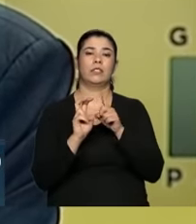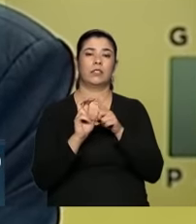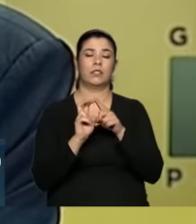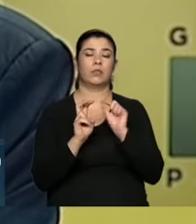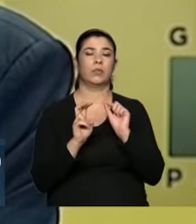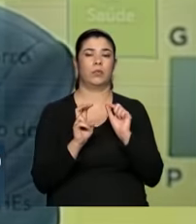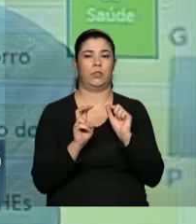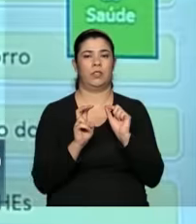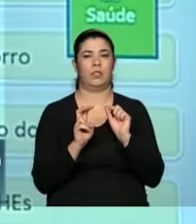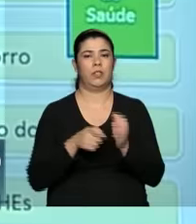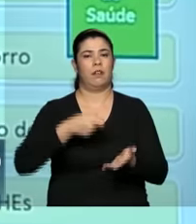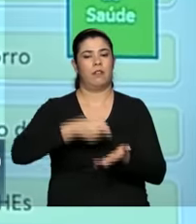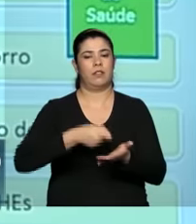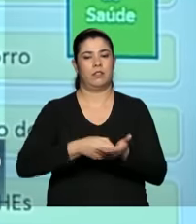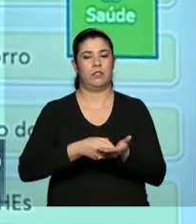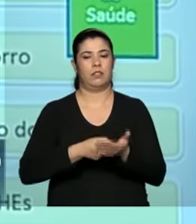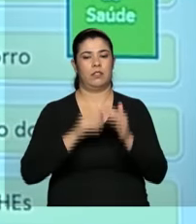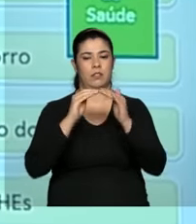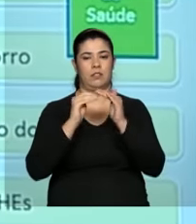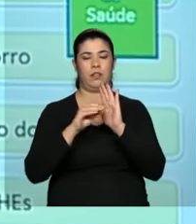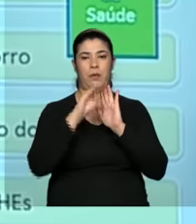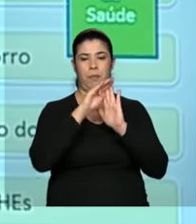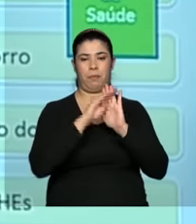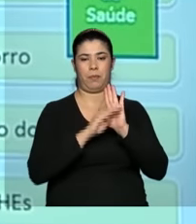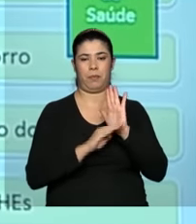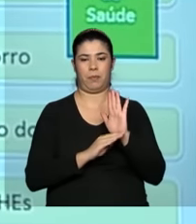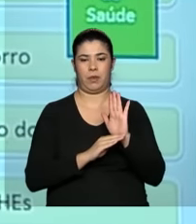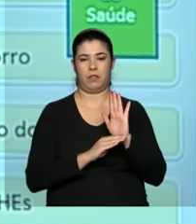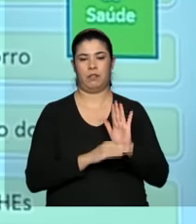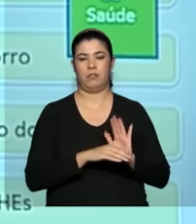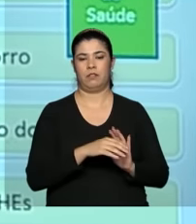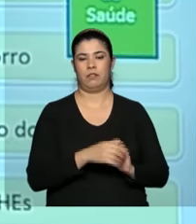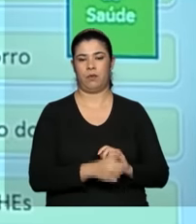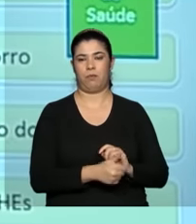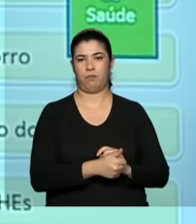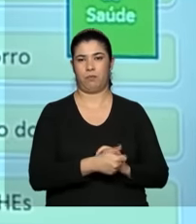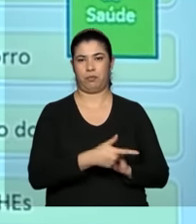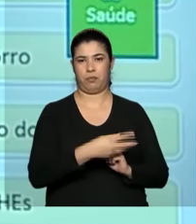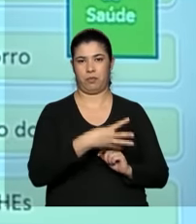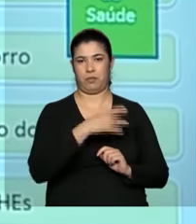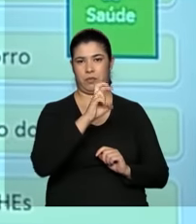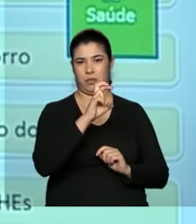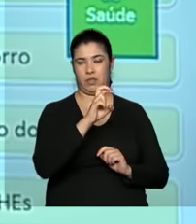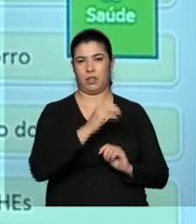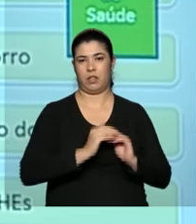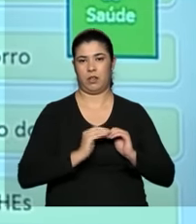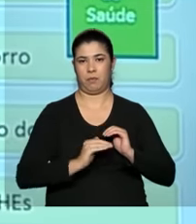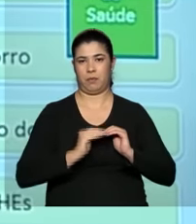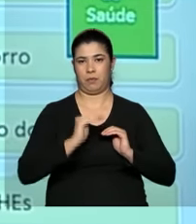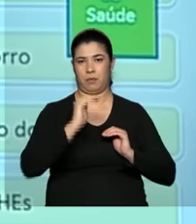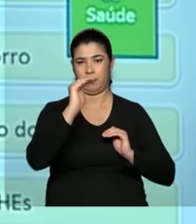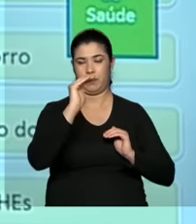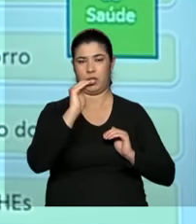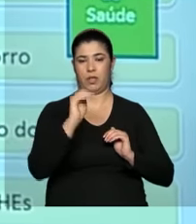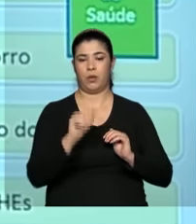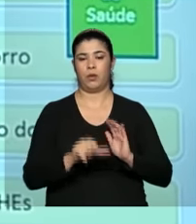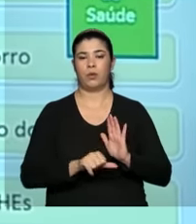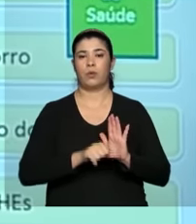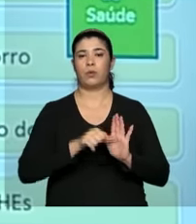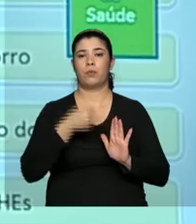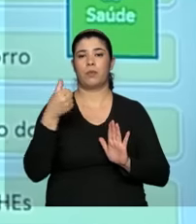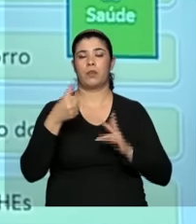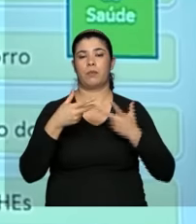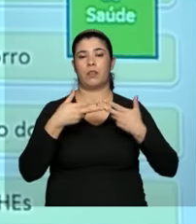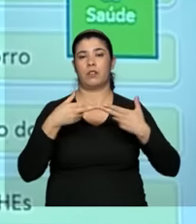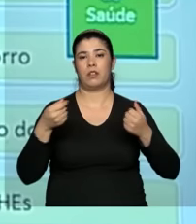exigências são as que estão abaixo. O que eu estou querendo frisar hoje no slide é que esses 3 primeiros